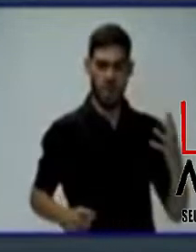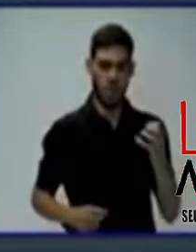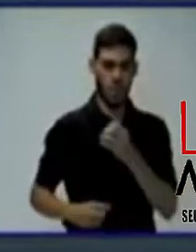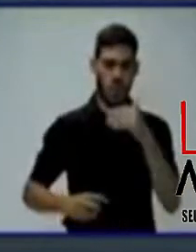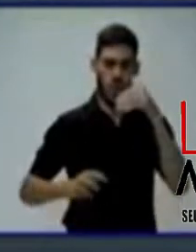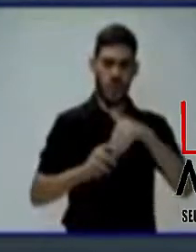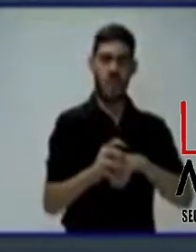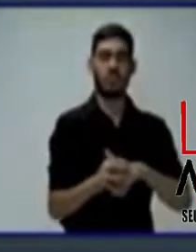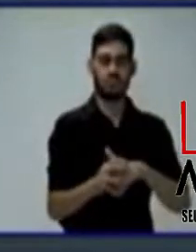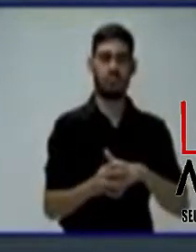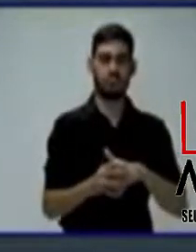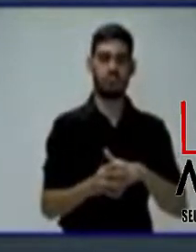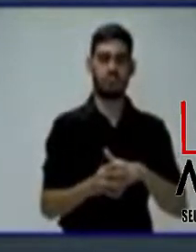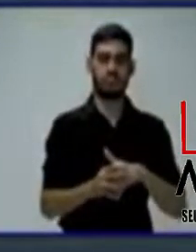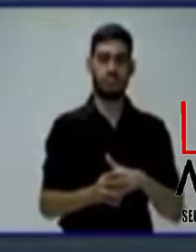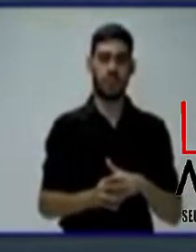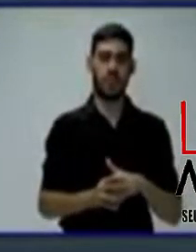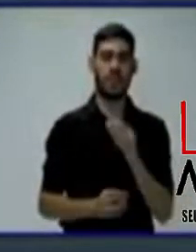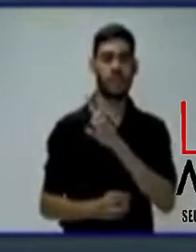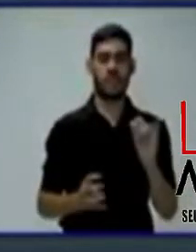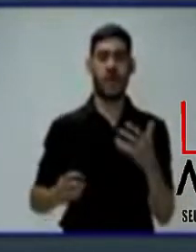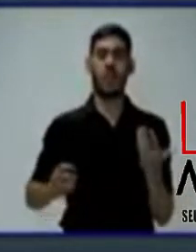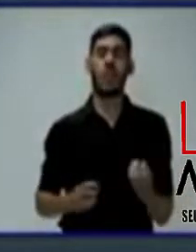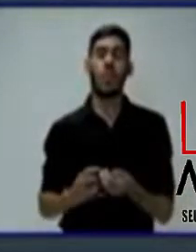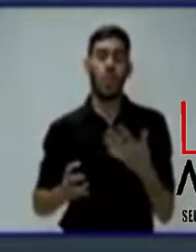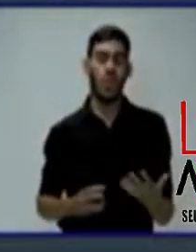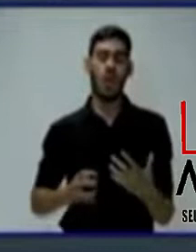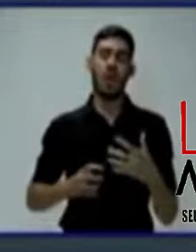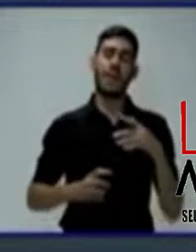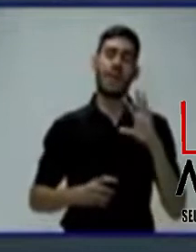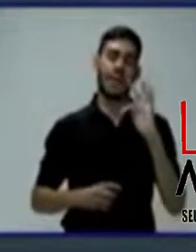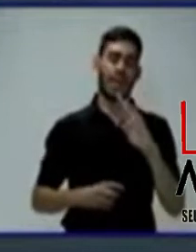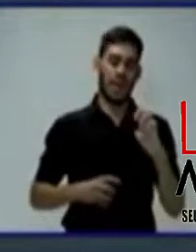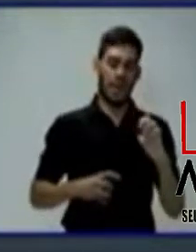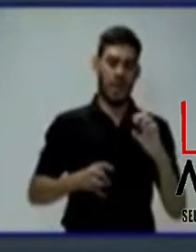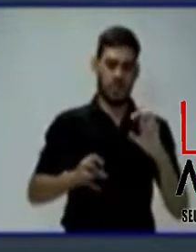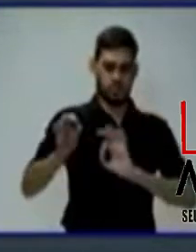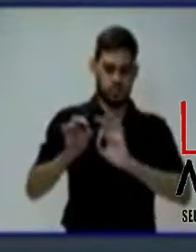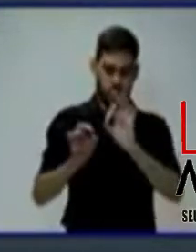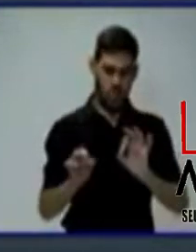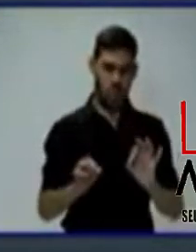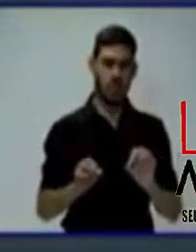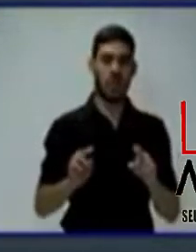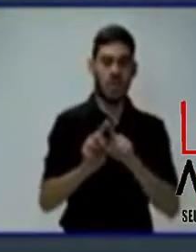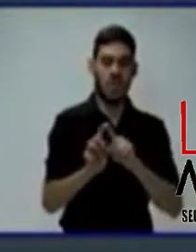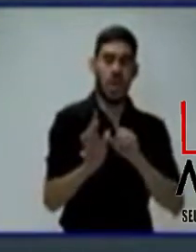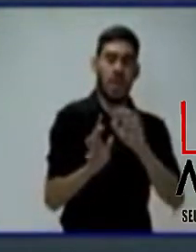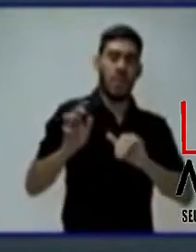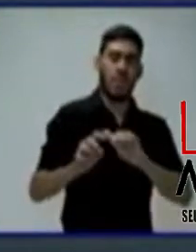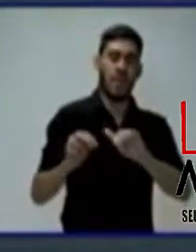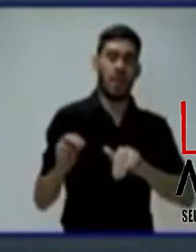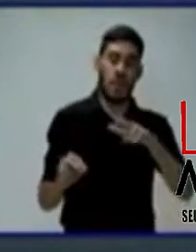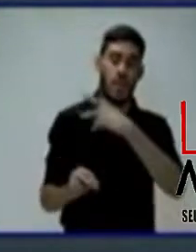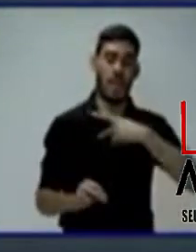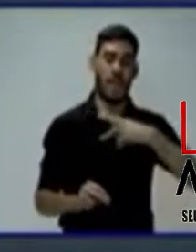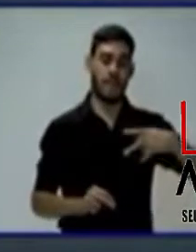realização de novas eleições a serem designadas pelo Tribunal Regional Eleitoral, bem como a convocação do presidente